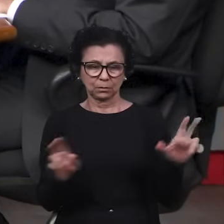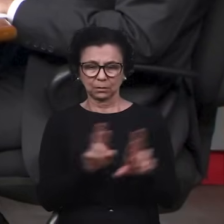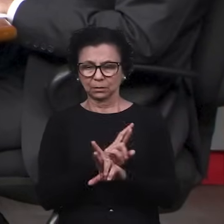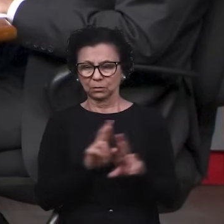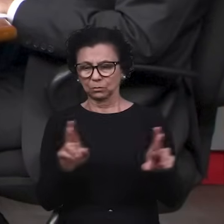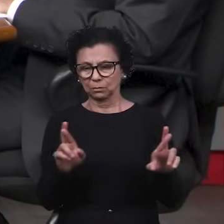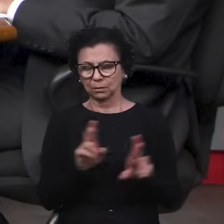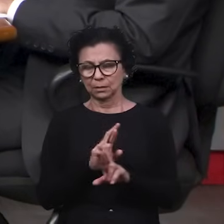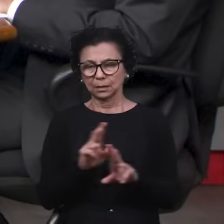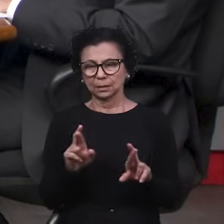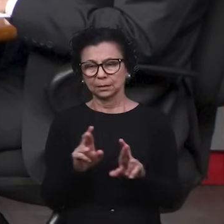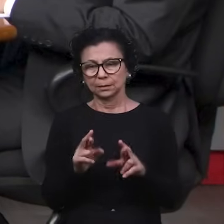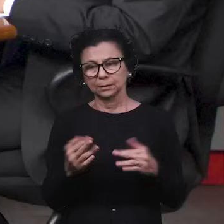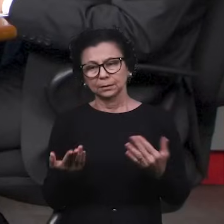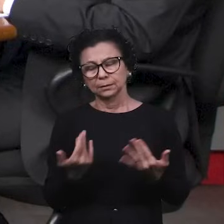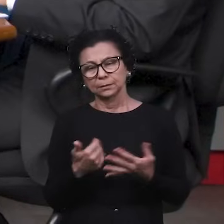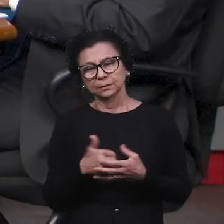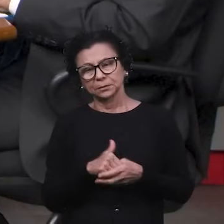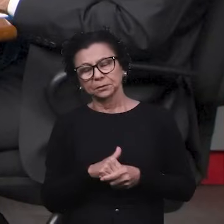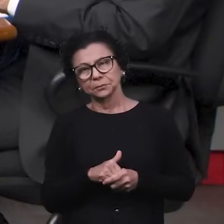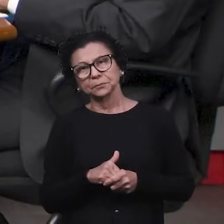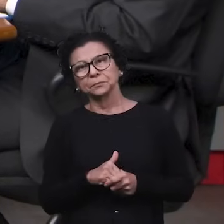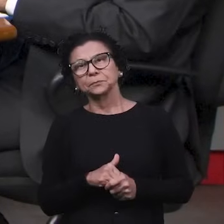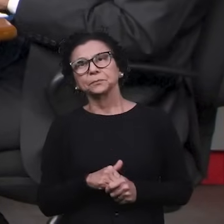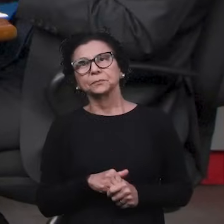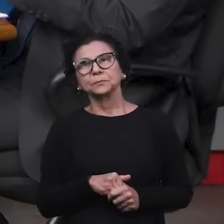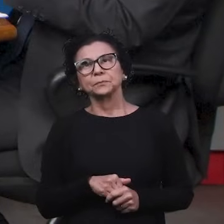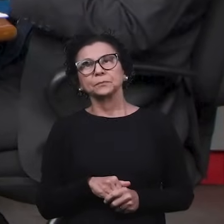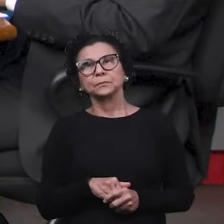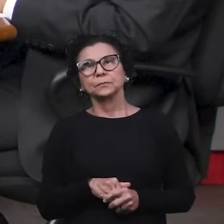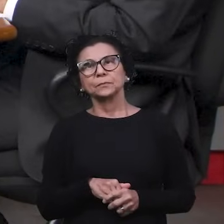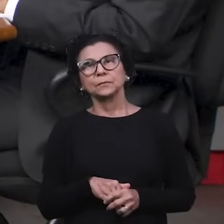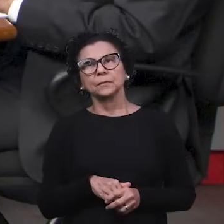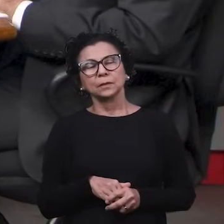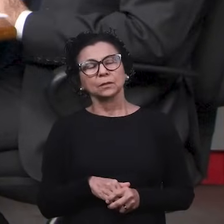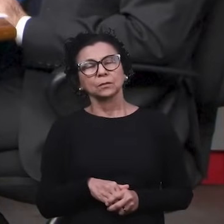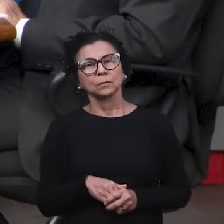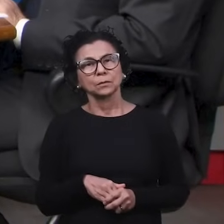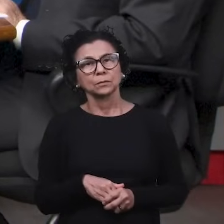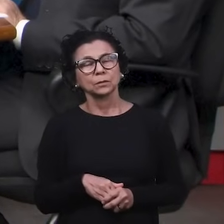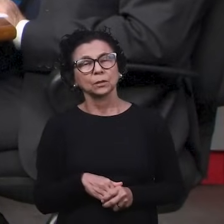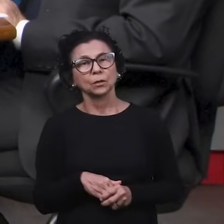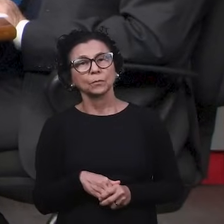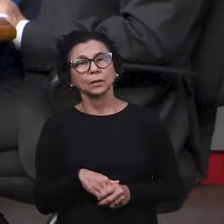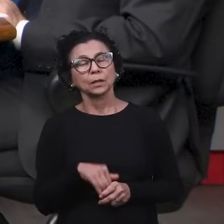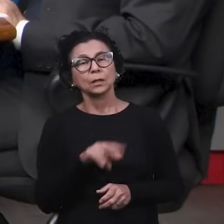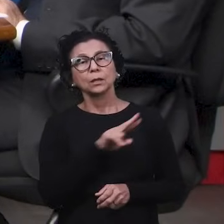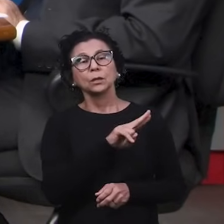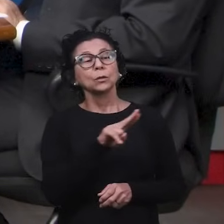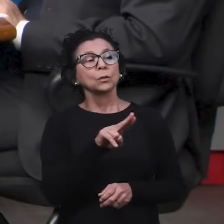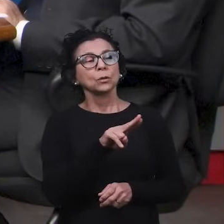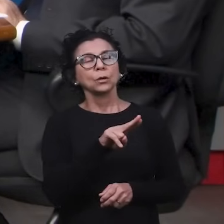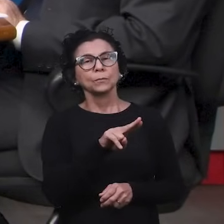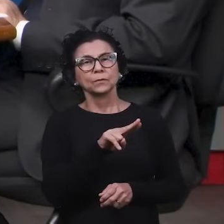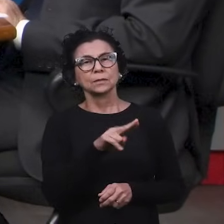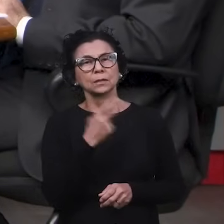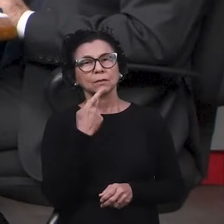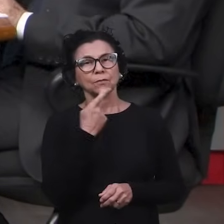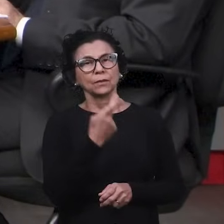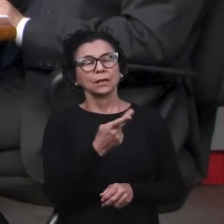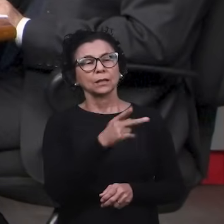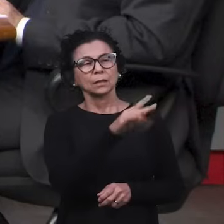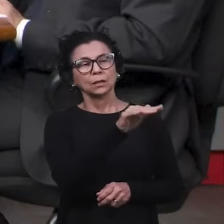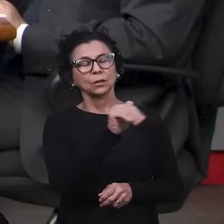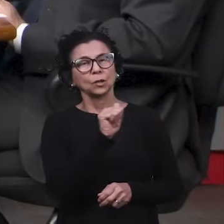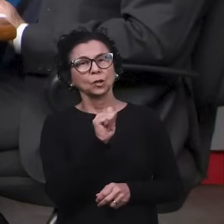soluções. A gestão lhe manda conhecer a pessoa, chama pelo nome, que já quebra uma série